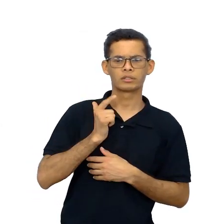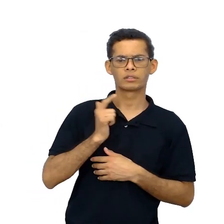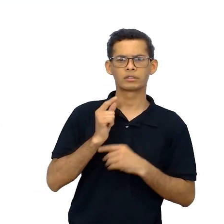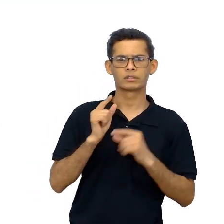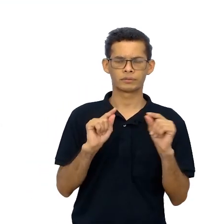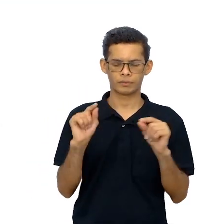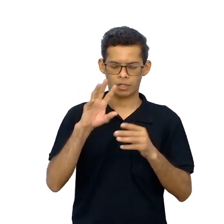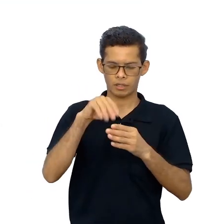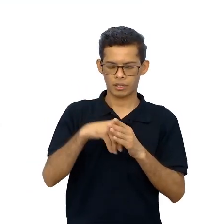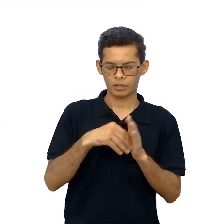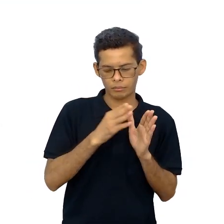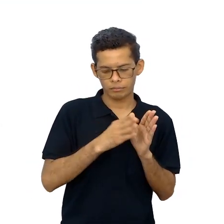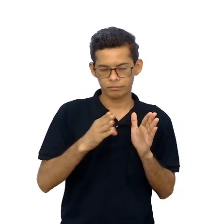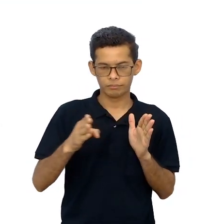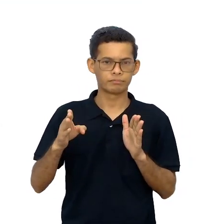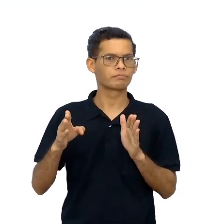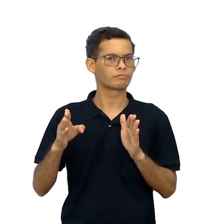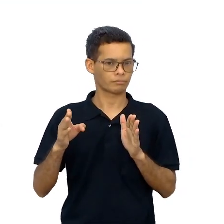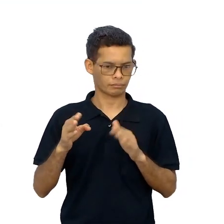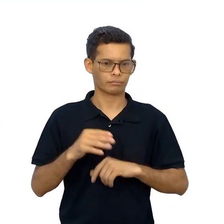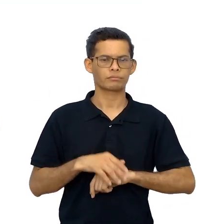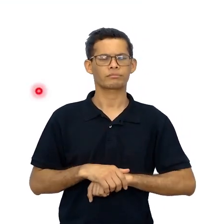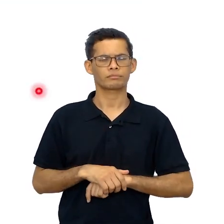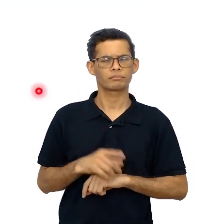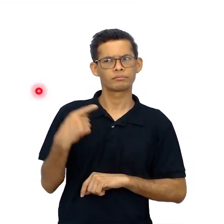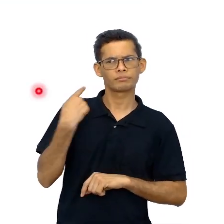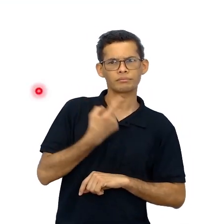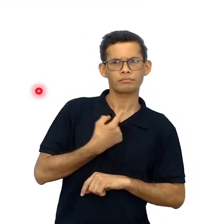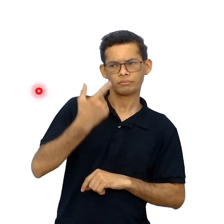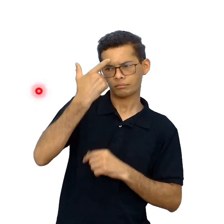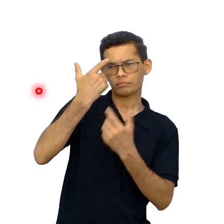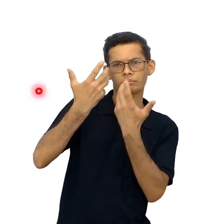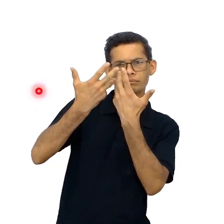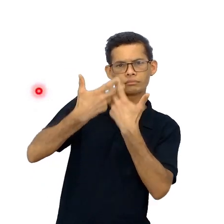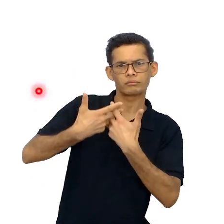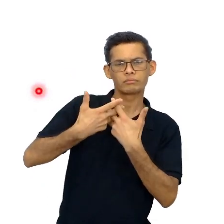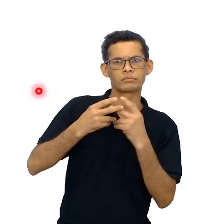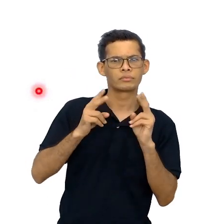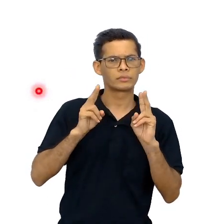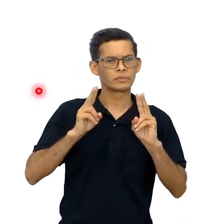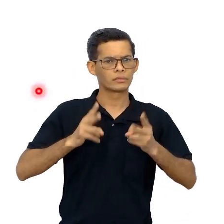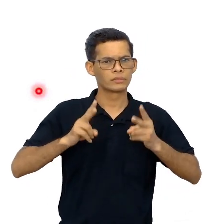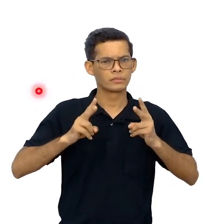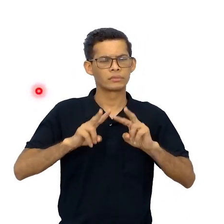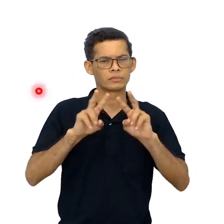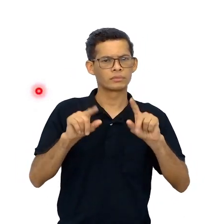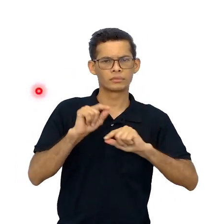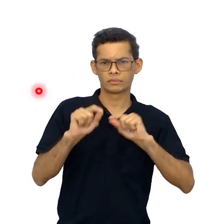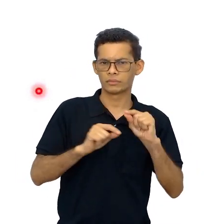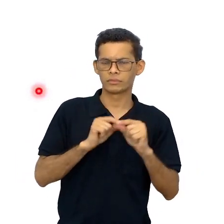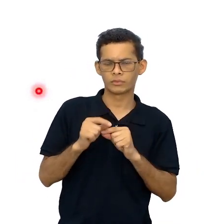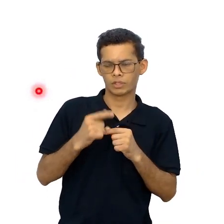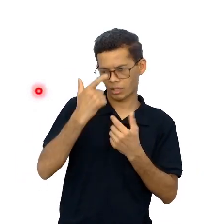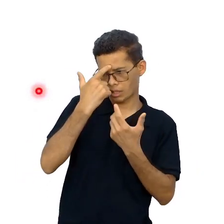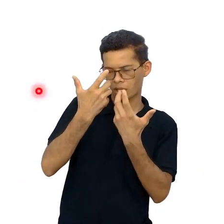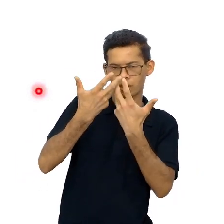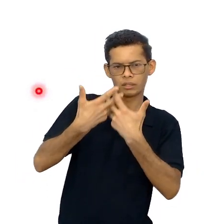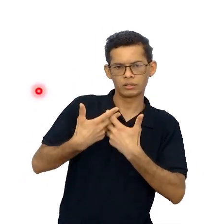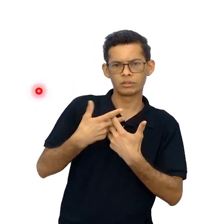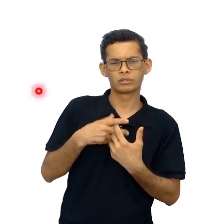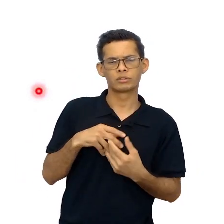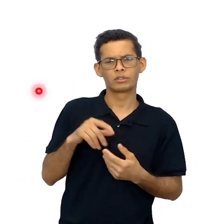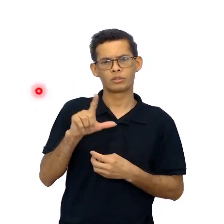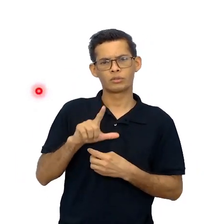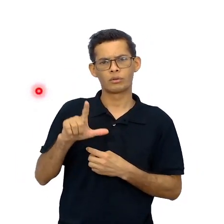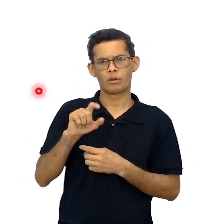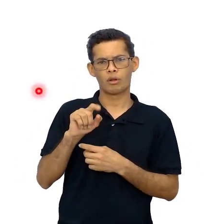de atividade. Sempre vamos pensar, né, aquilo que nós falamos do raciocínio lógico-matemático, né, o aluno